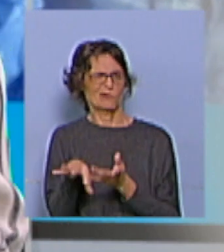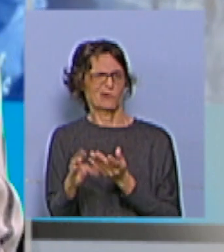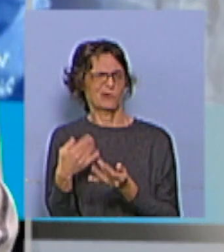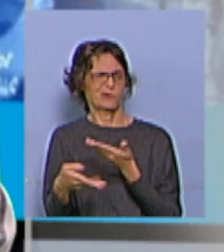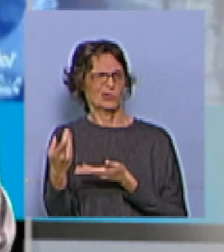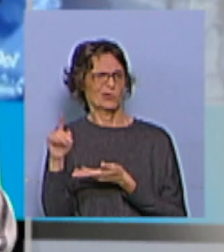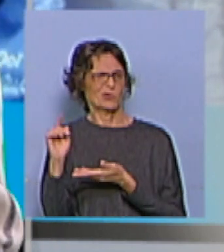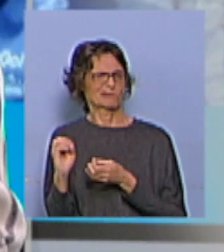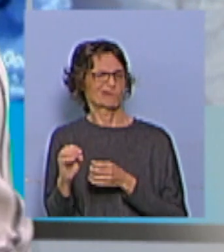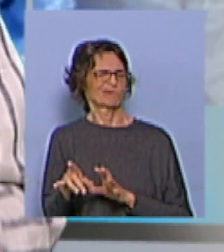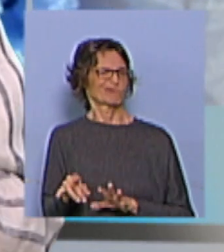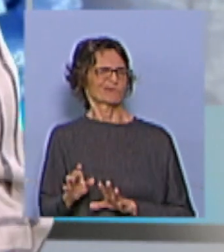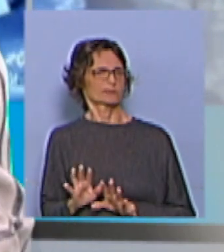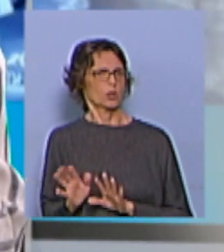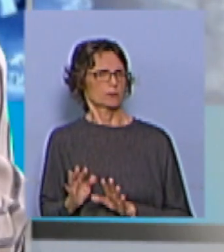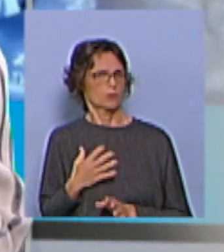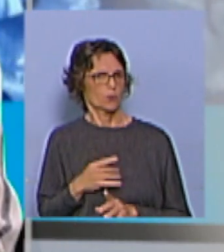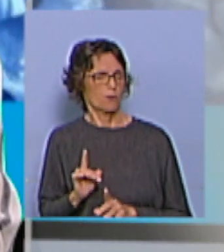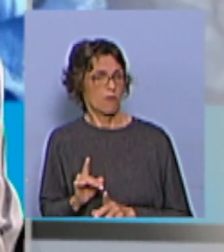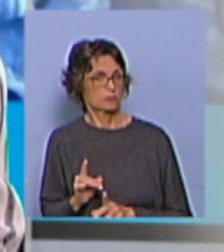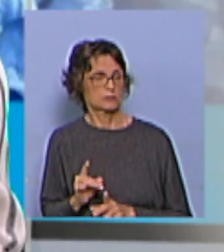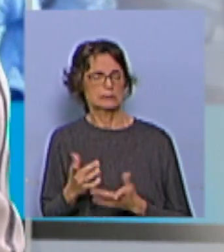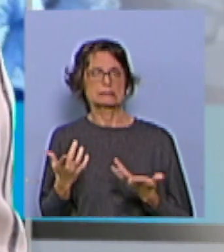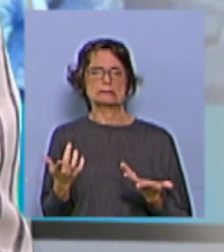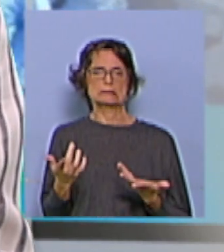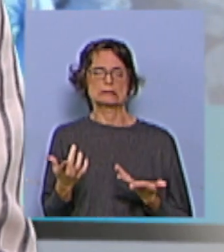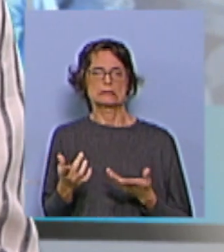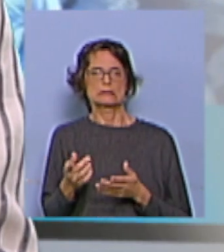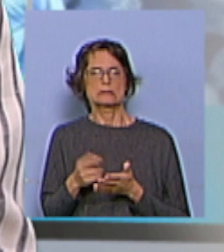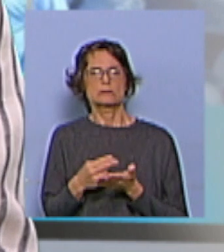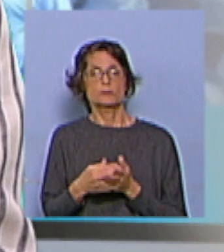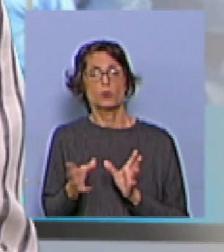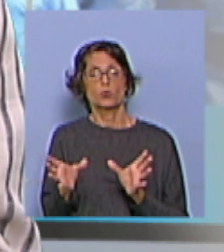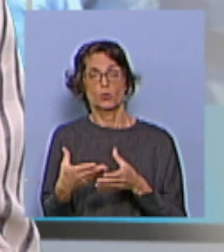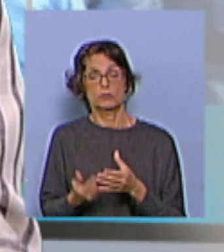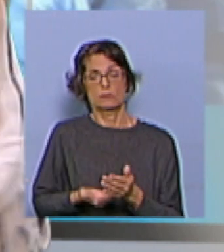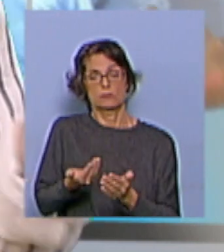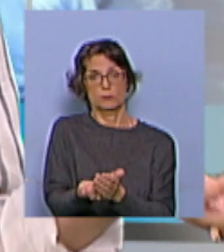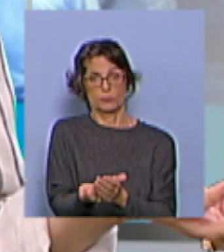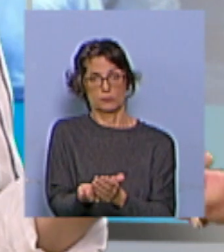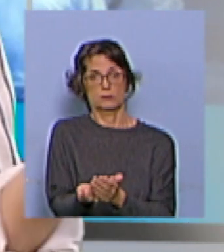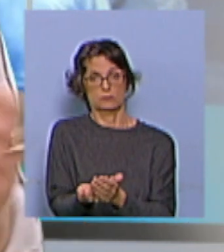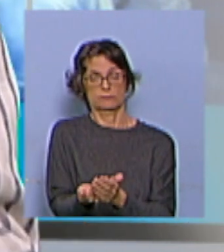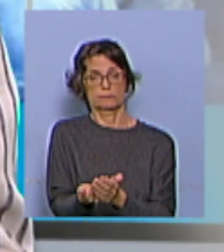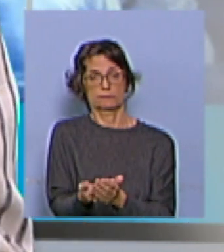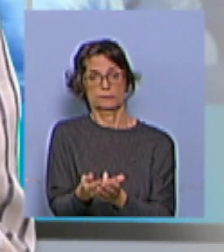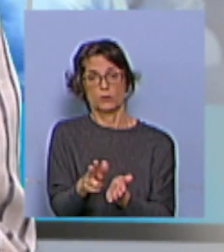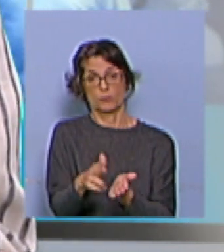dizer também no Conselho de que se espera que apesar de tudo passe a proposta, porque são 4 contra os